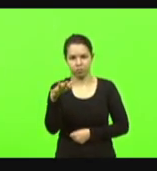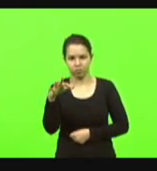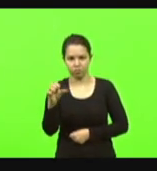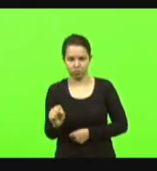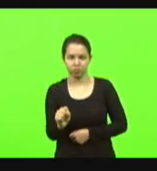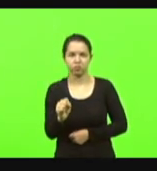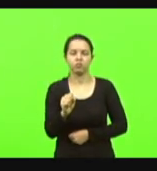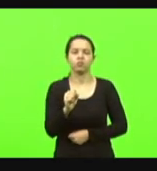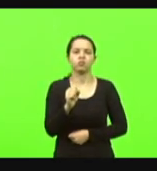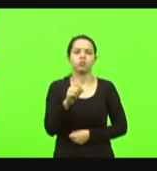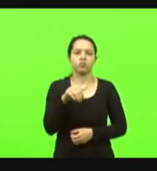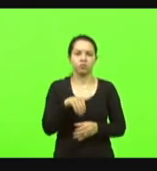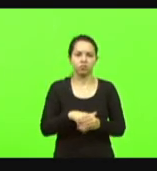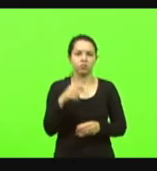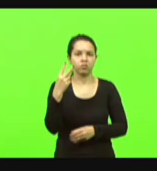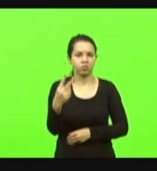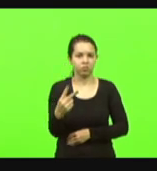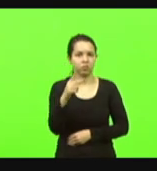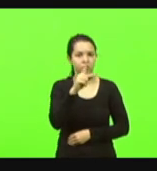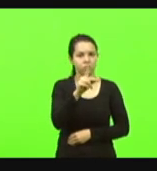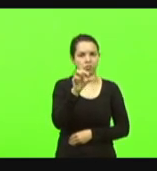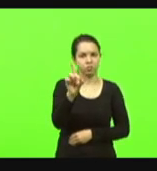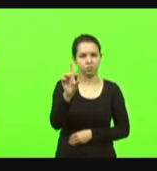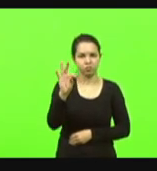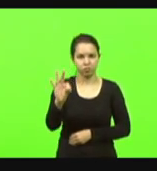o PDT volta um